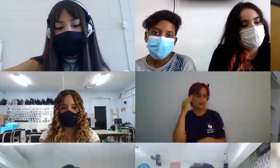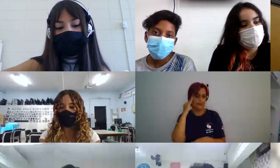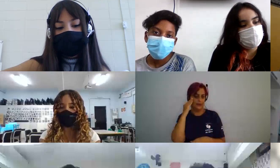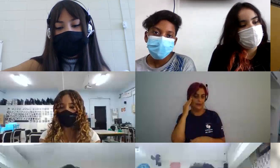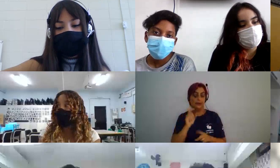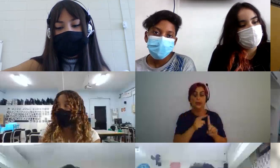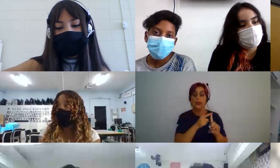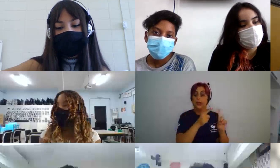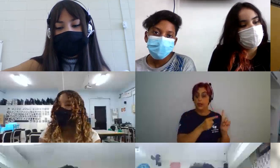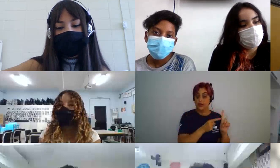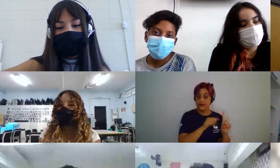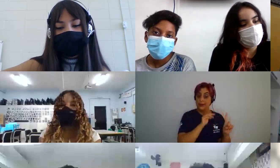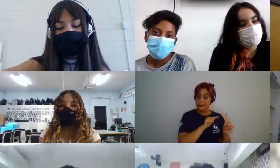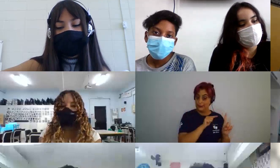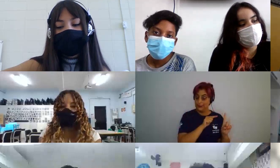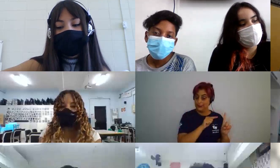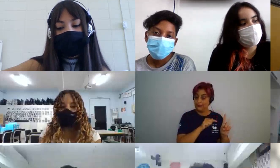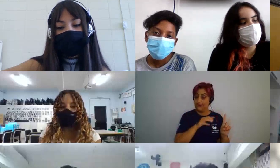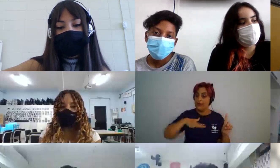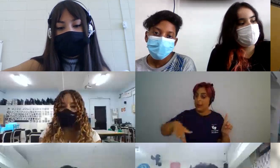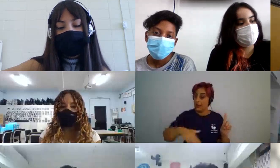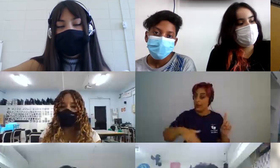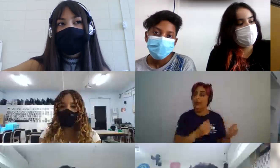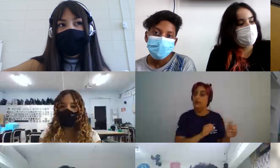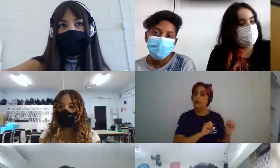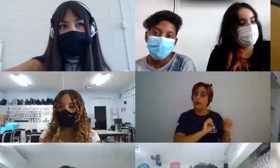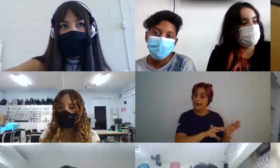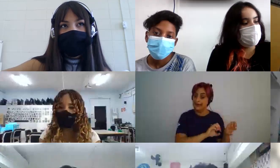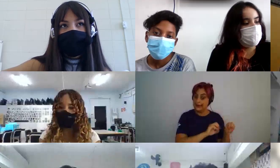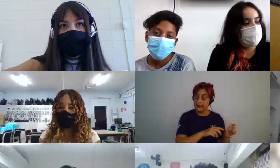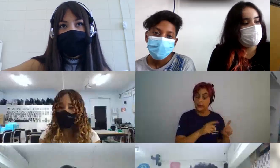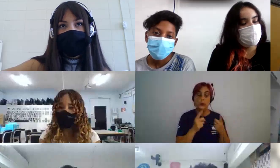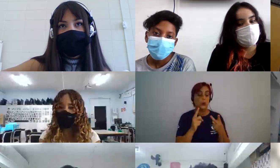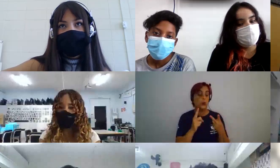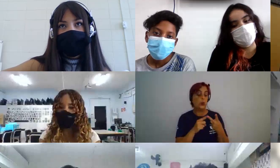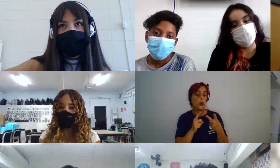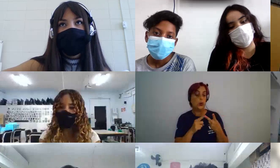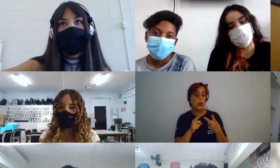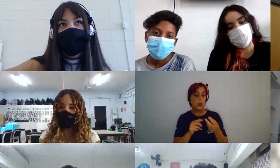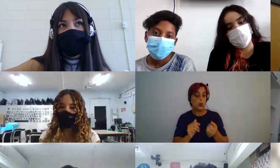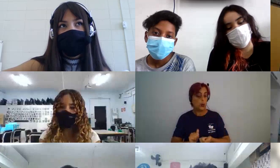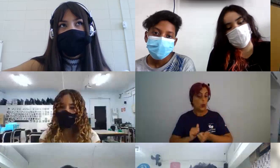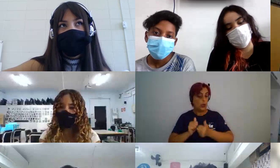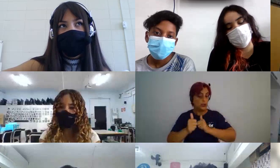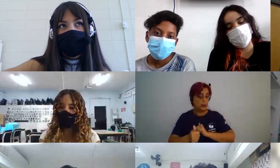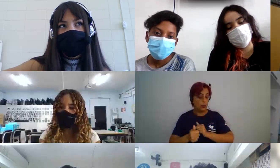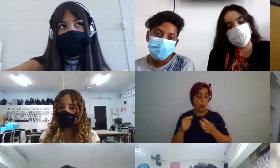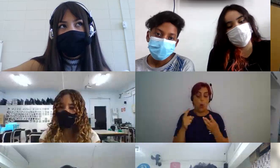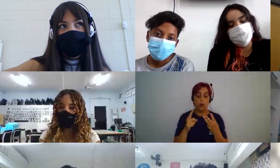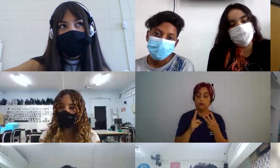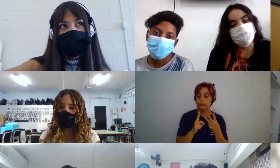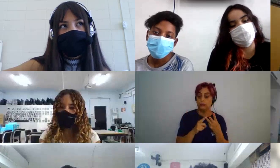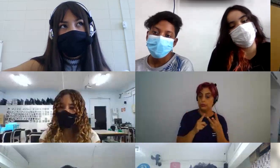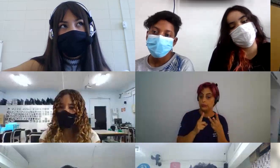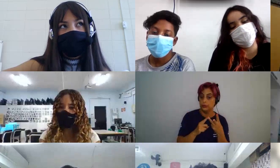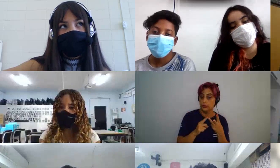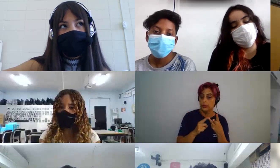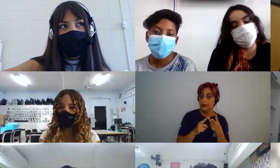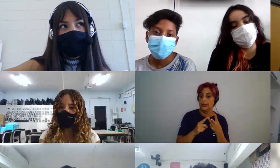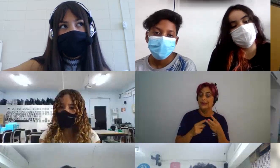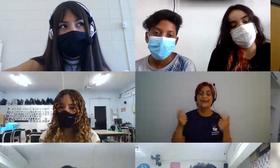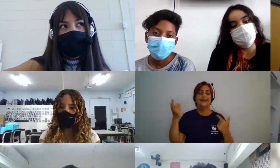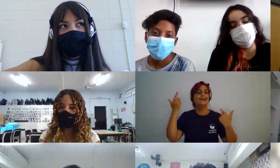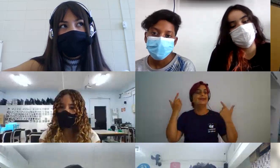diz respeito à educação, gravidez diz respeito ao esporte, gravidez diz respeito à